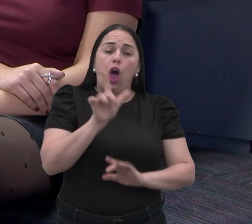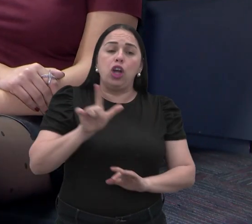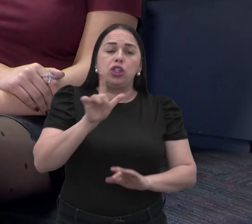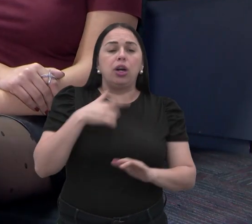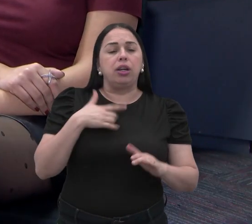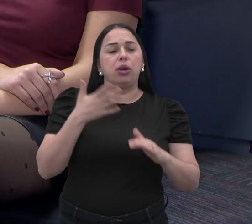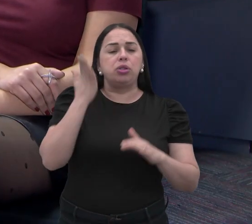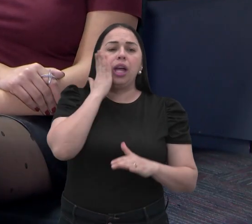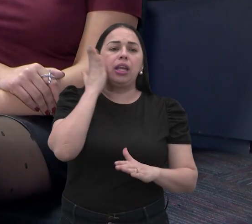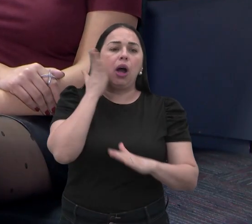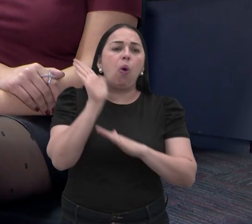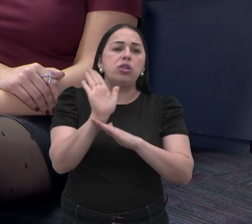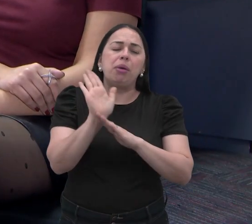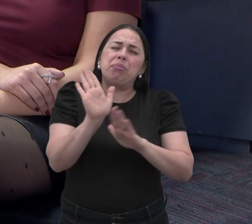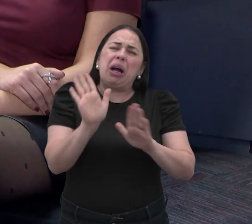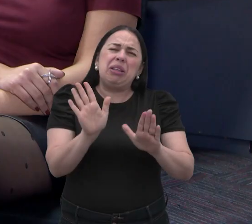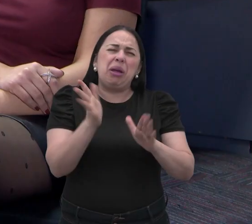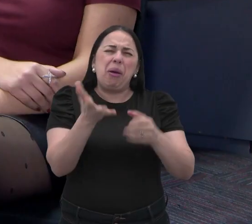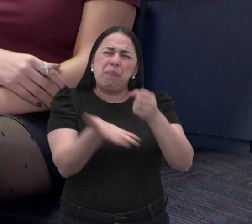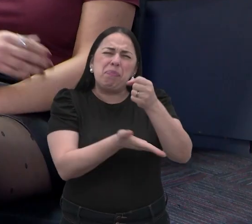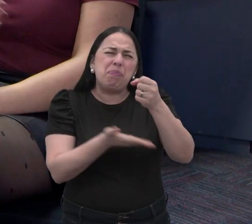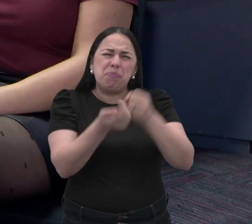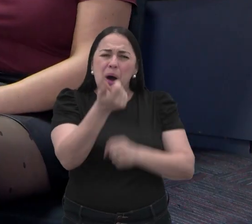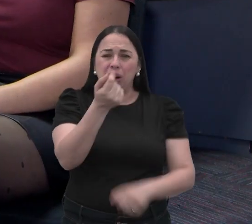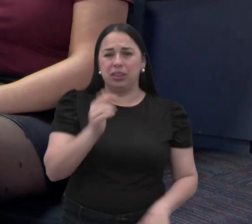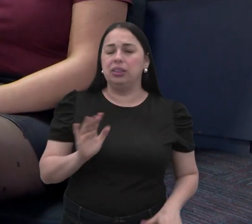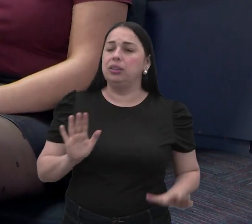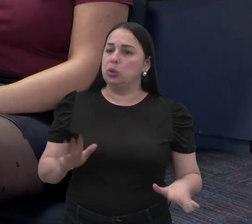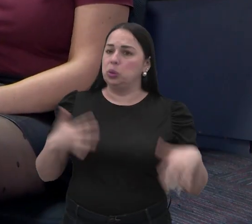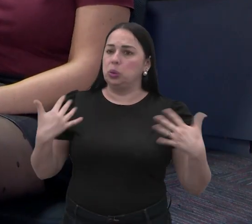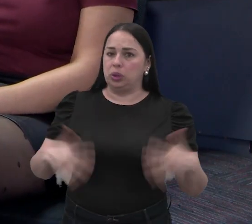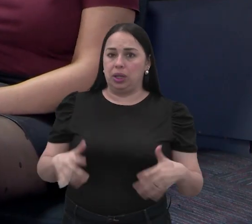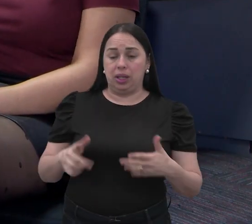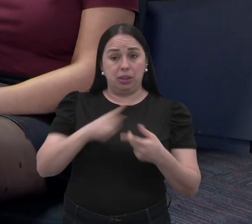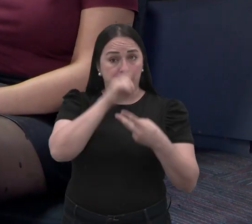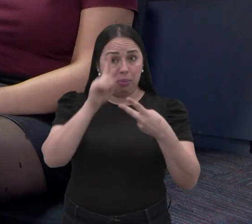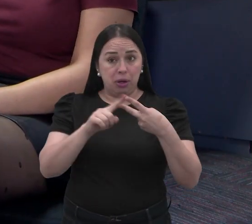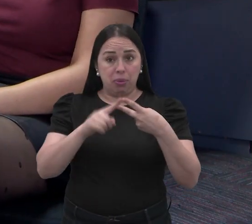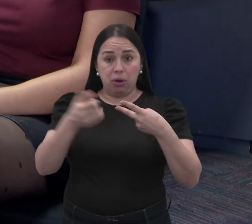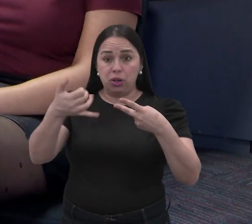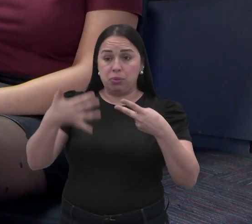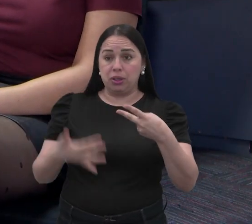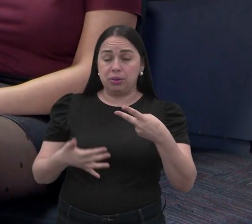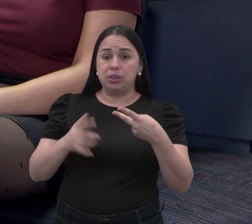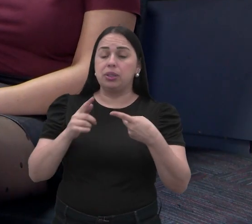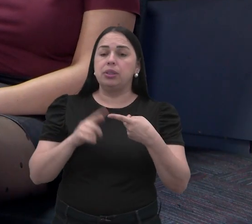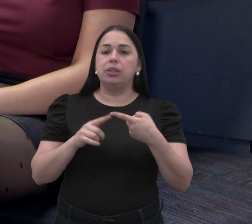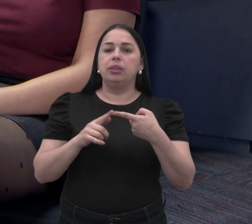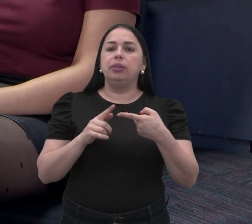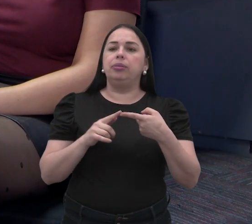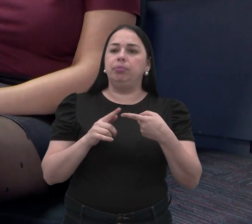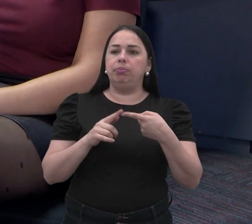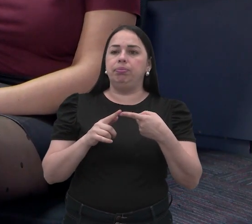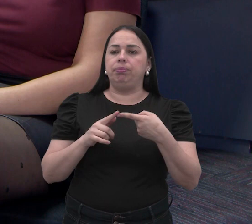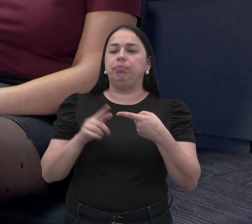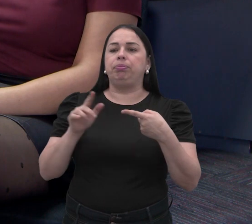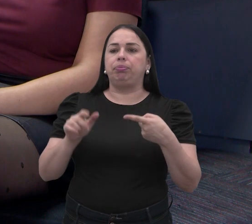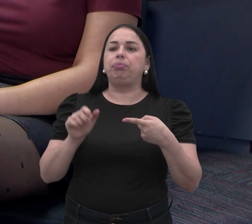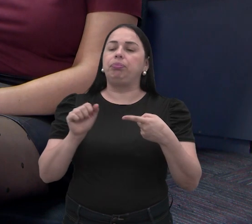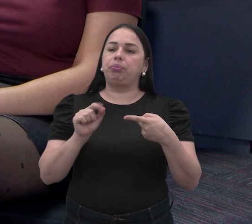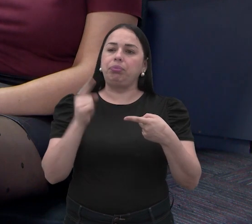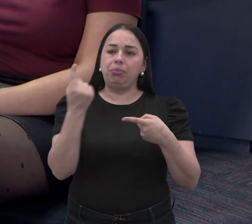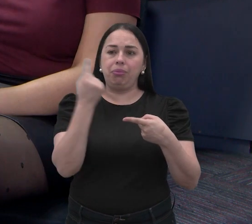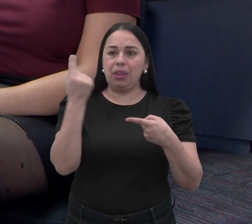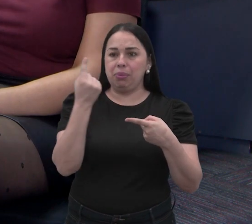contribuição, mas acho que nem tanto. E que contribuição? No bloco anterior a gente falava sobre o